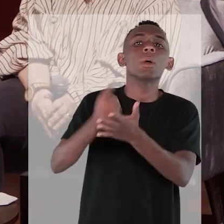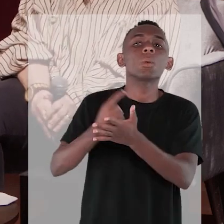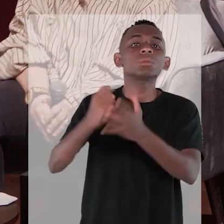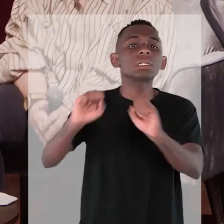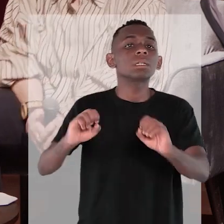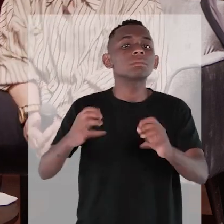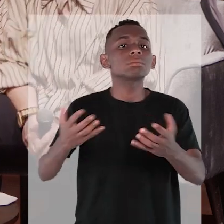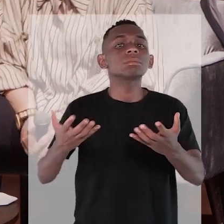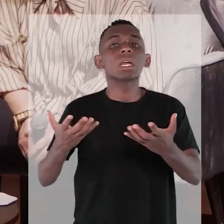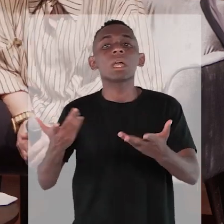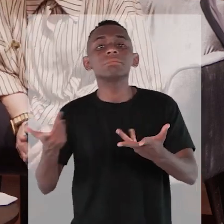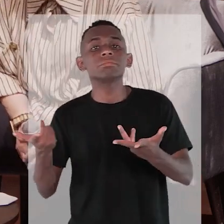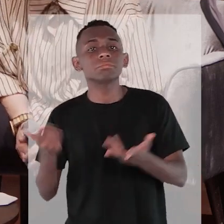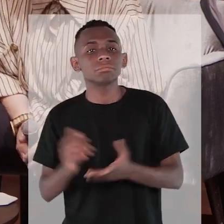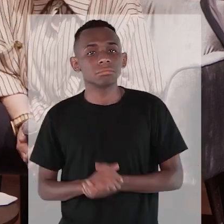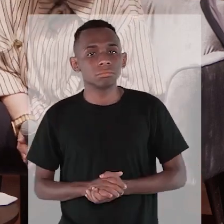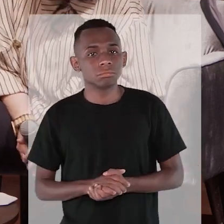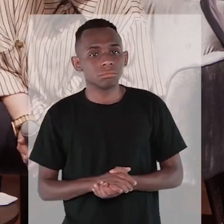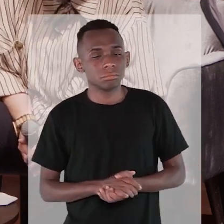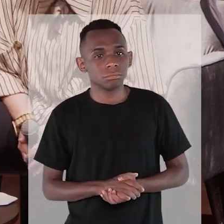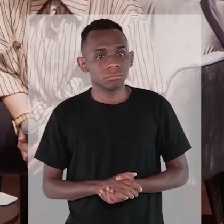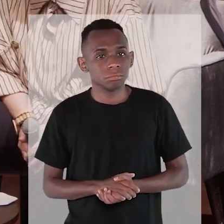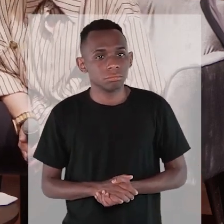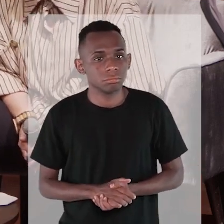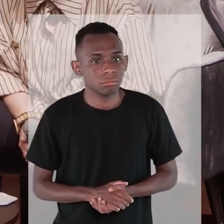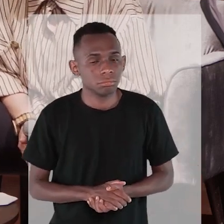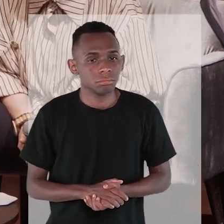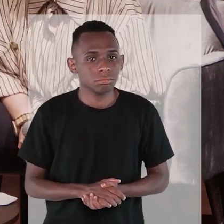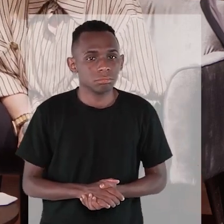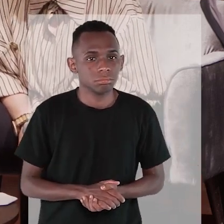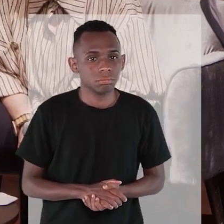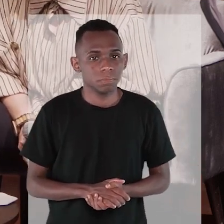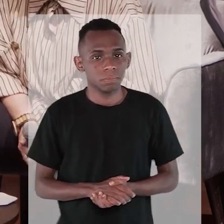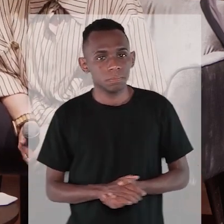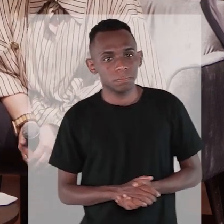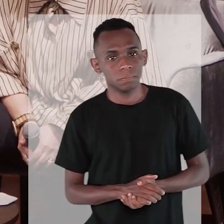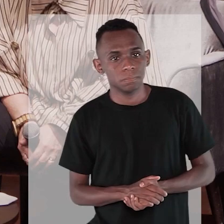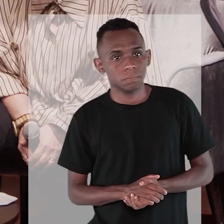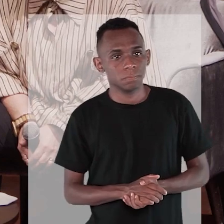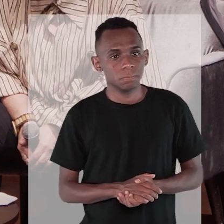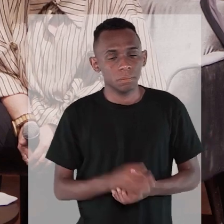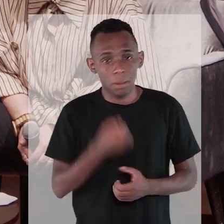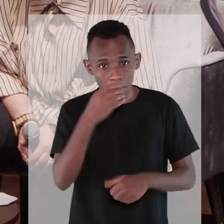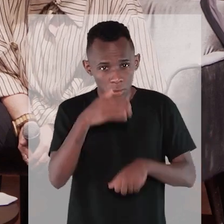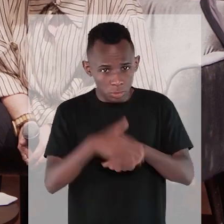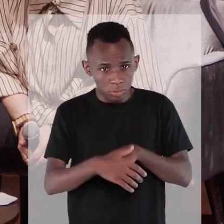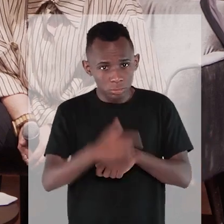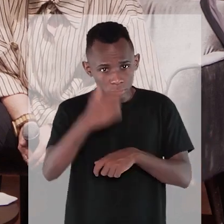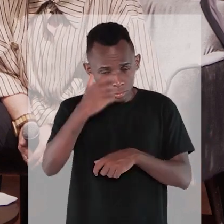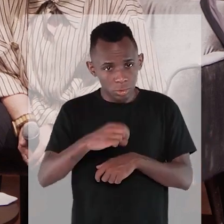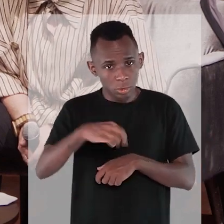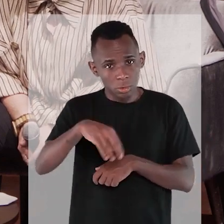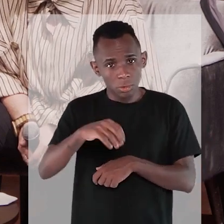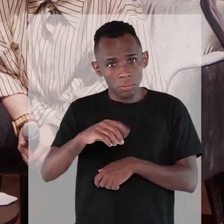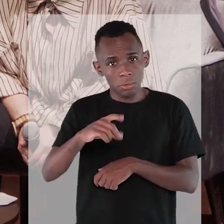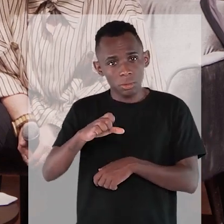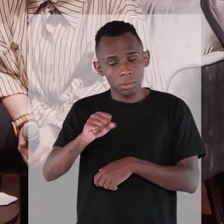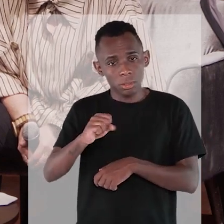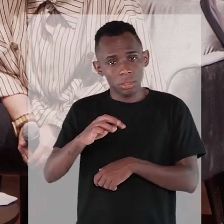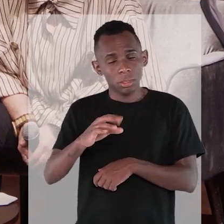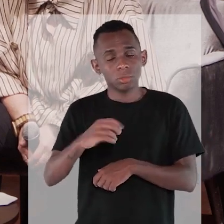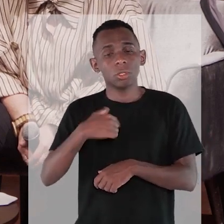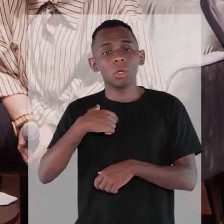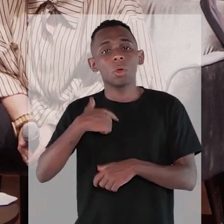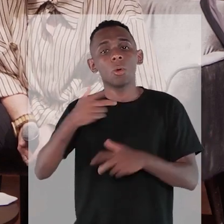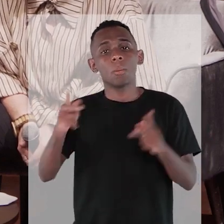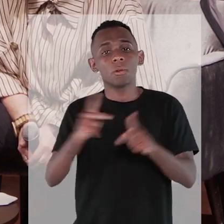produtora do Sempre um Papo, Tereza, cede o espaço para perguntas. Boa noite. Meu nome é Modesto, sou professor de Física e